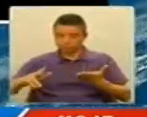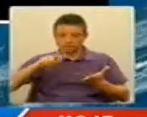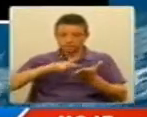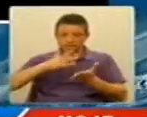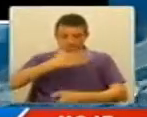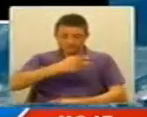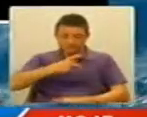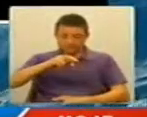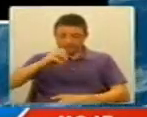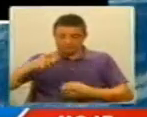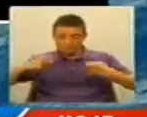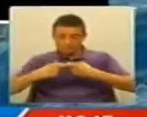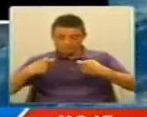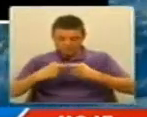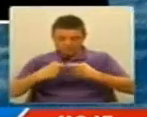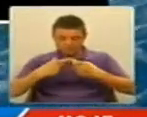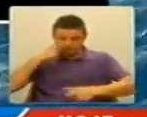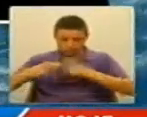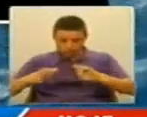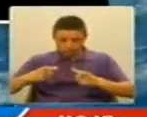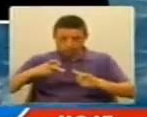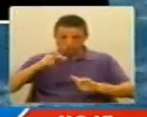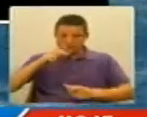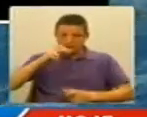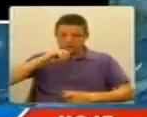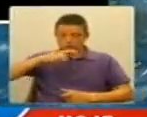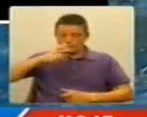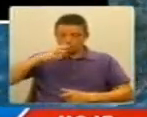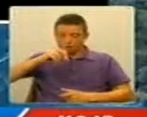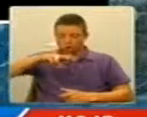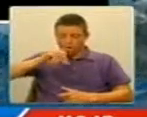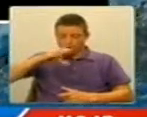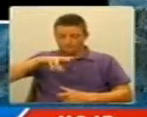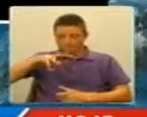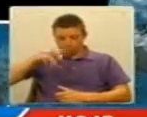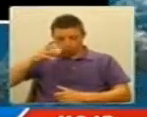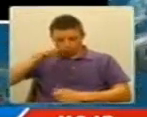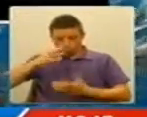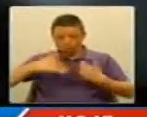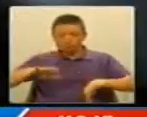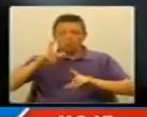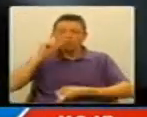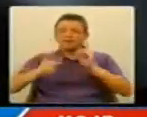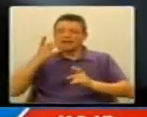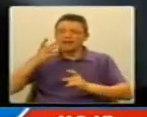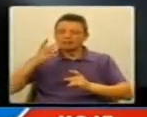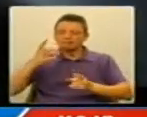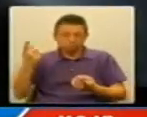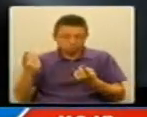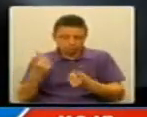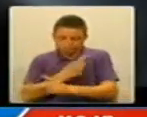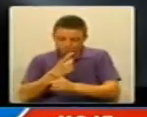que os físicos e os astrónomos andam à procura do que é, tentar perceber o que é esta matéria negra. Há quem diga que teremos que encontrar todo um